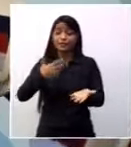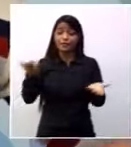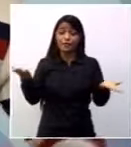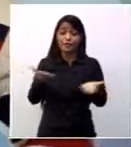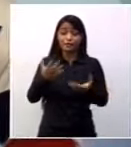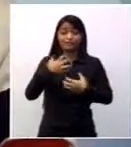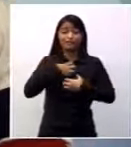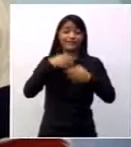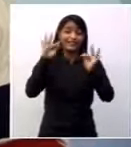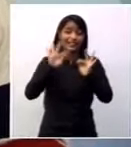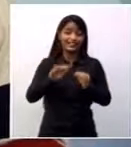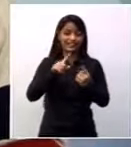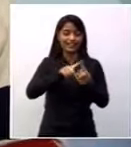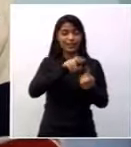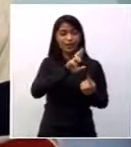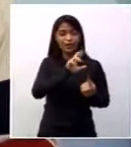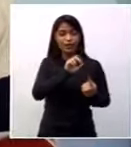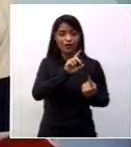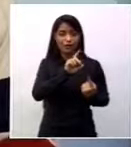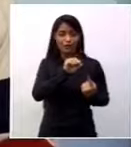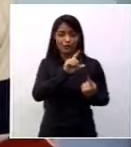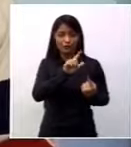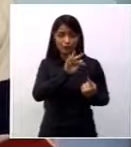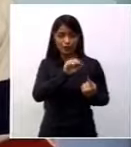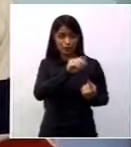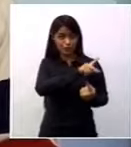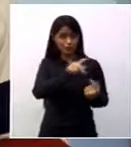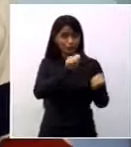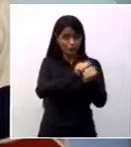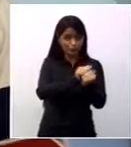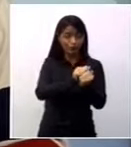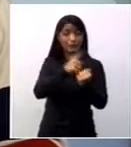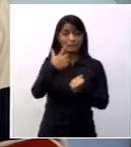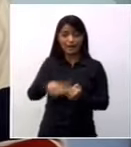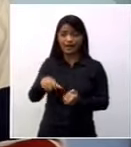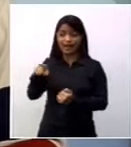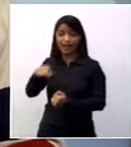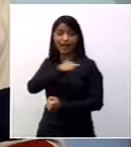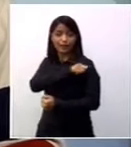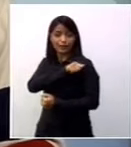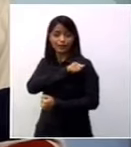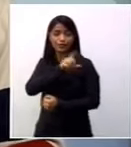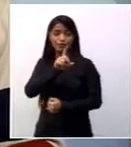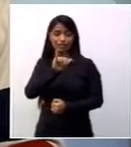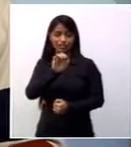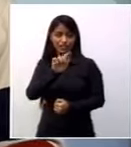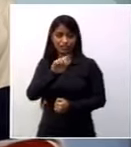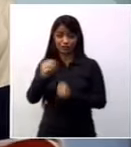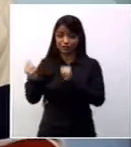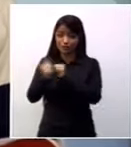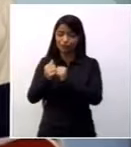aluno Diego aqui, estamos muito felizes de saber que vocês entenderam o nosso propósito de hoje, ok?